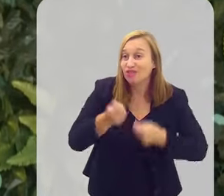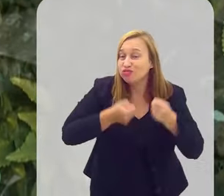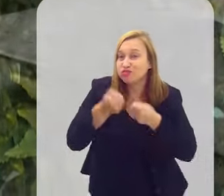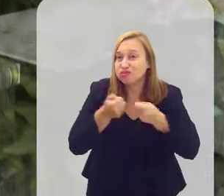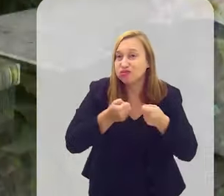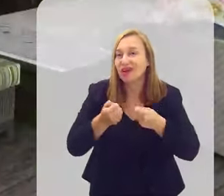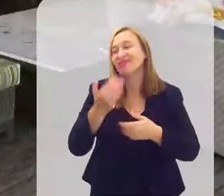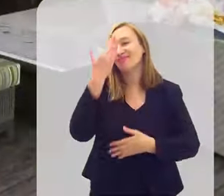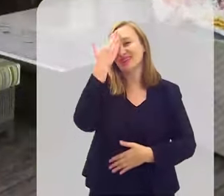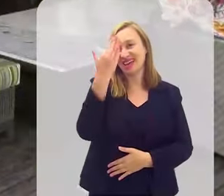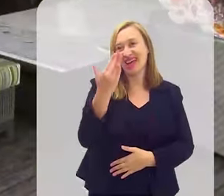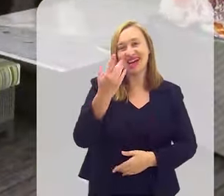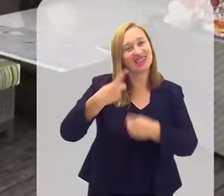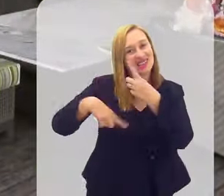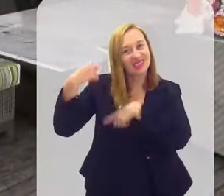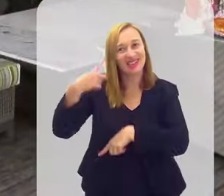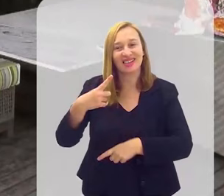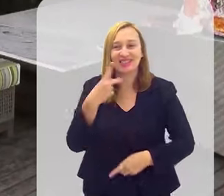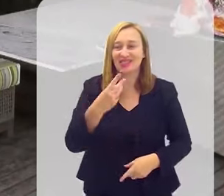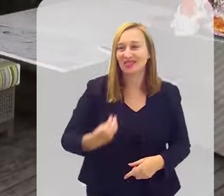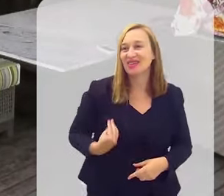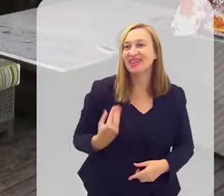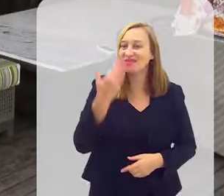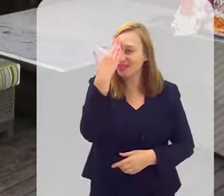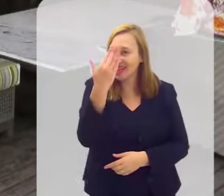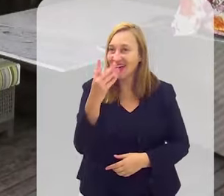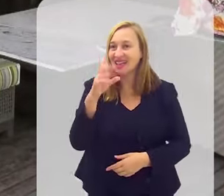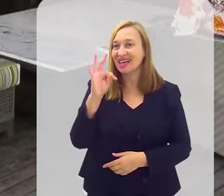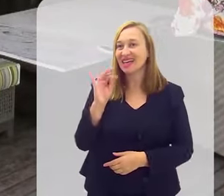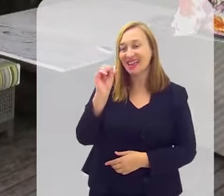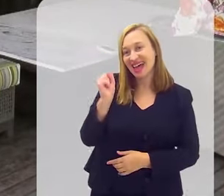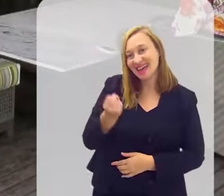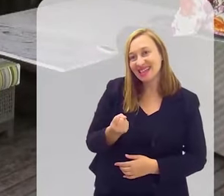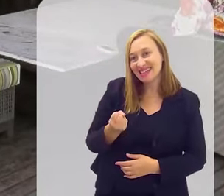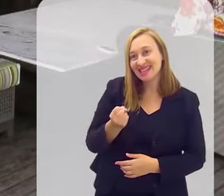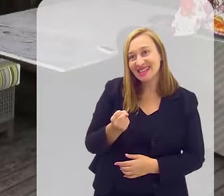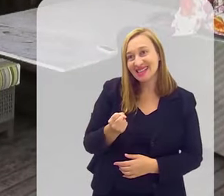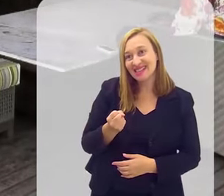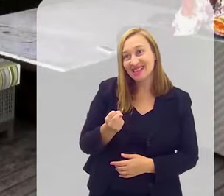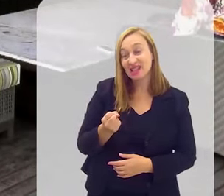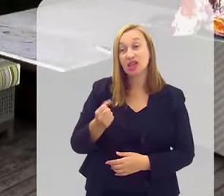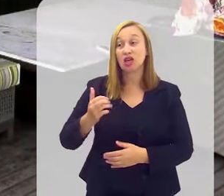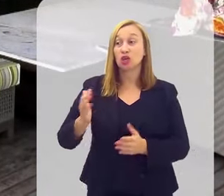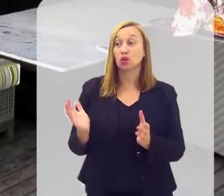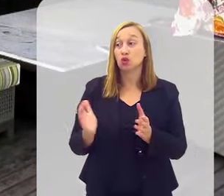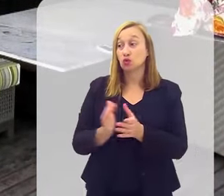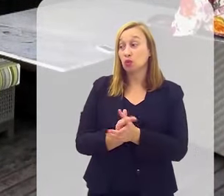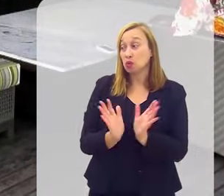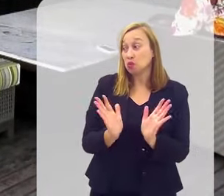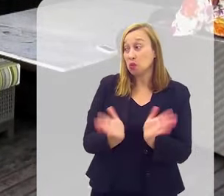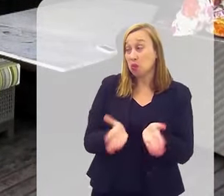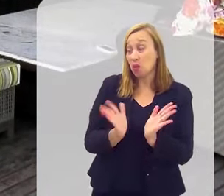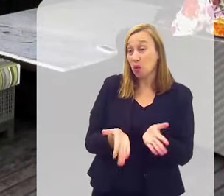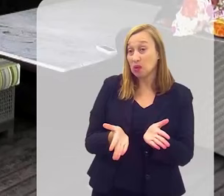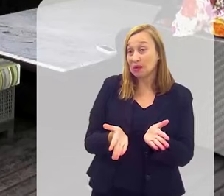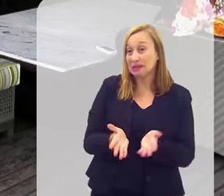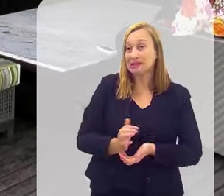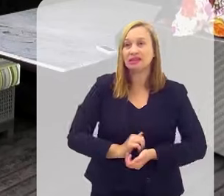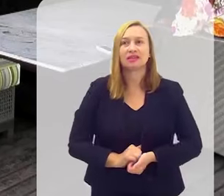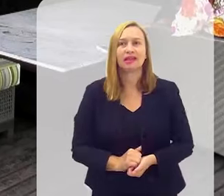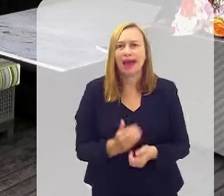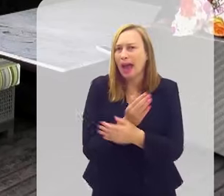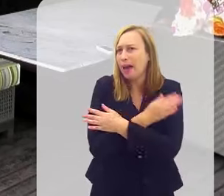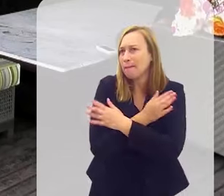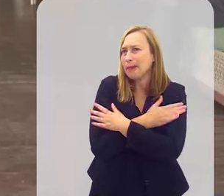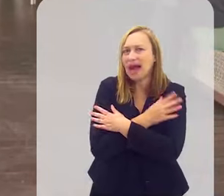Aleluia correndo Dan obrigado sucess Total obrigado é thí sabe filha